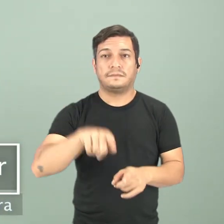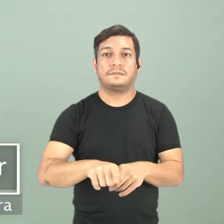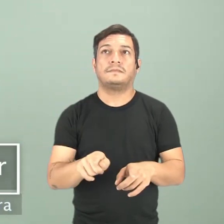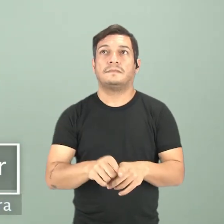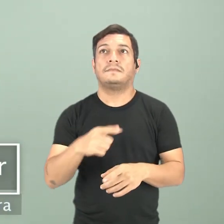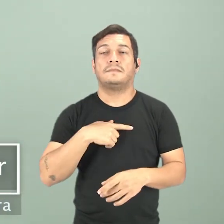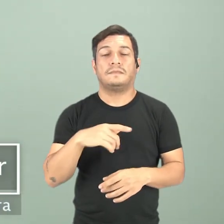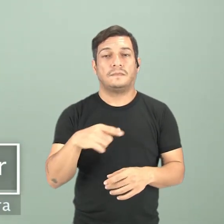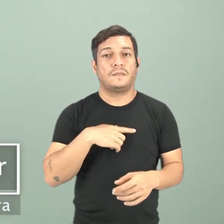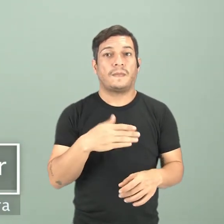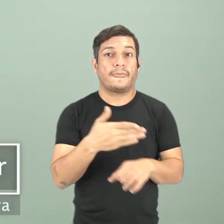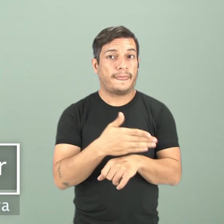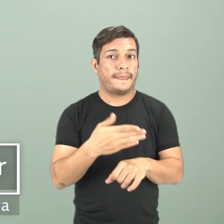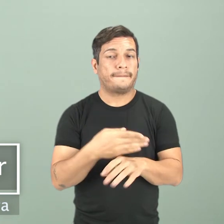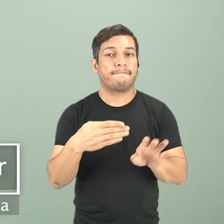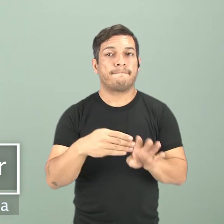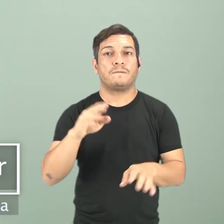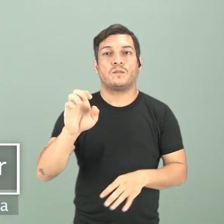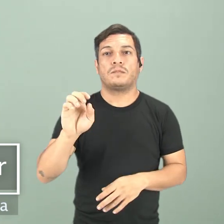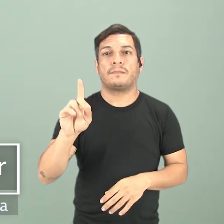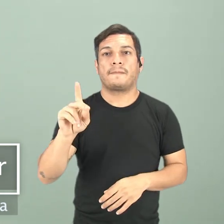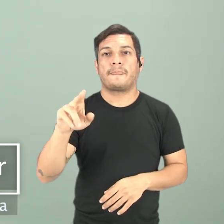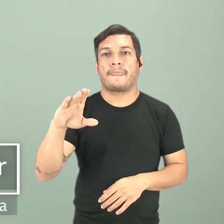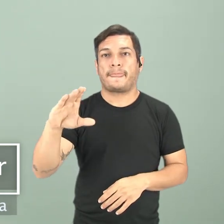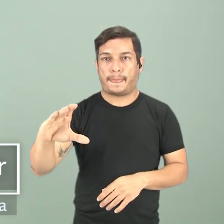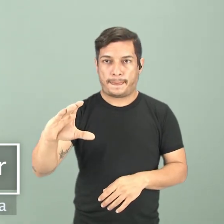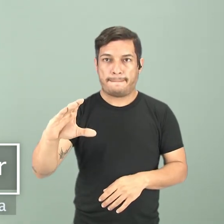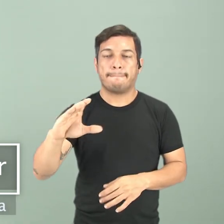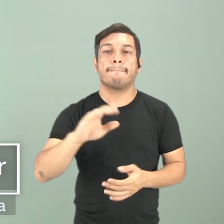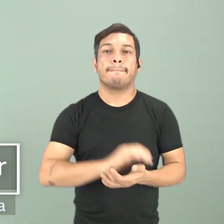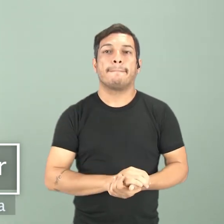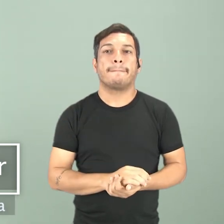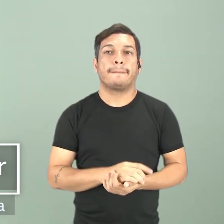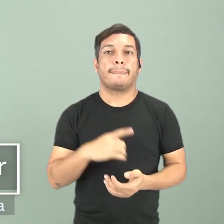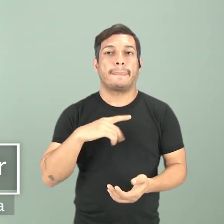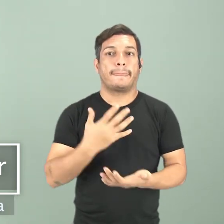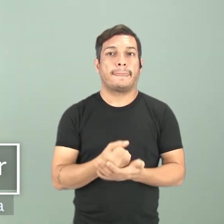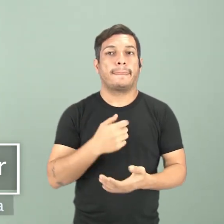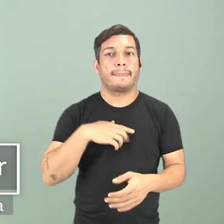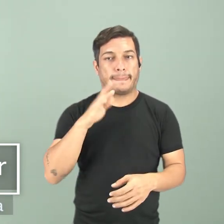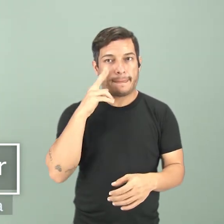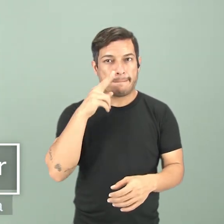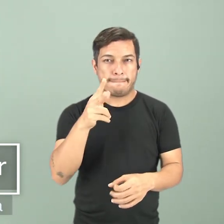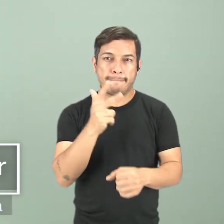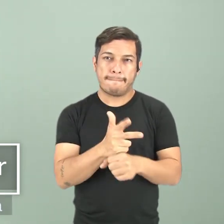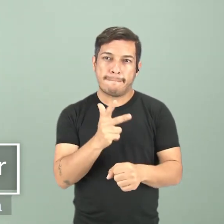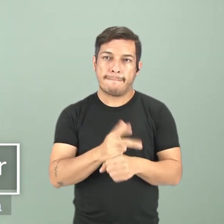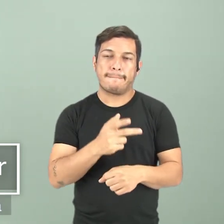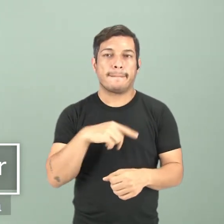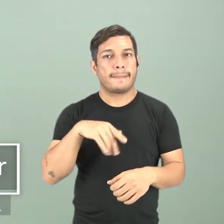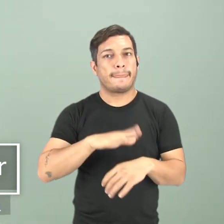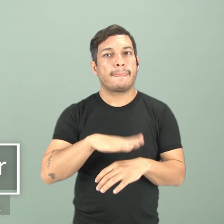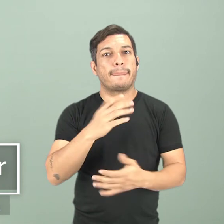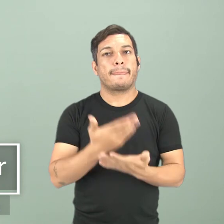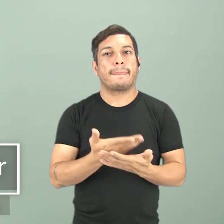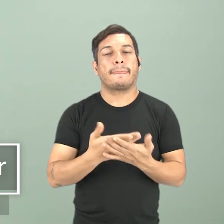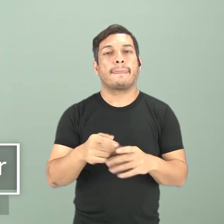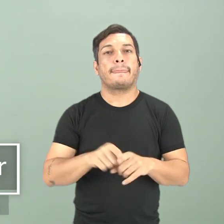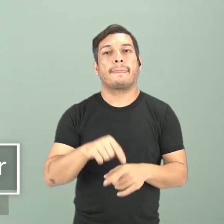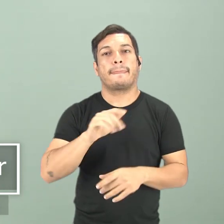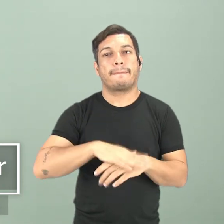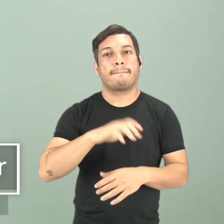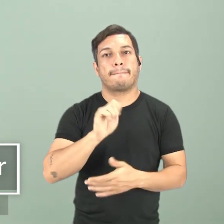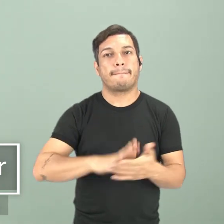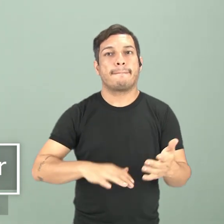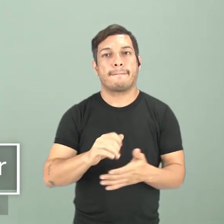ocasião certa ao seu professor e não deixe de visitar a nossa plataforma, que é a plataforma Eduque, para aprofundar